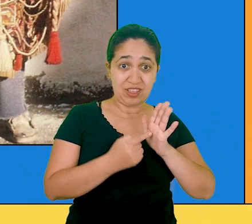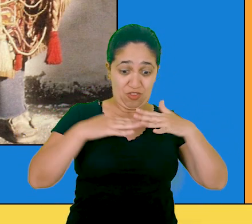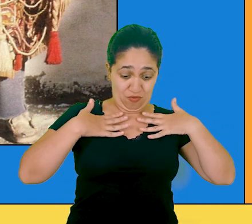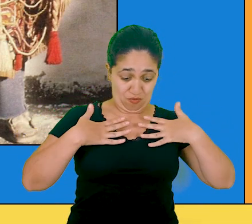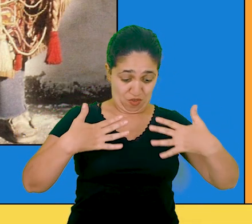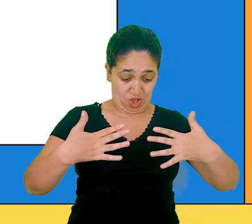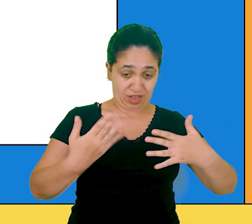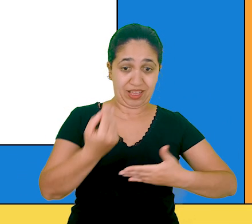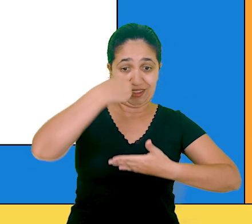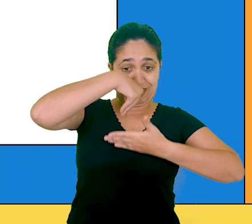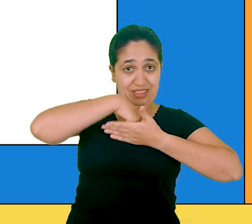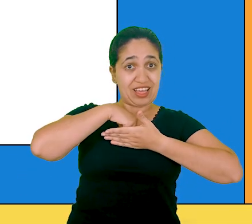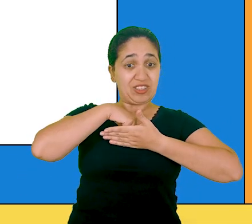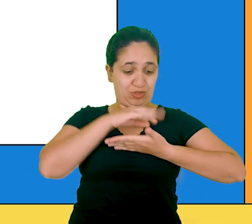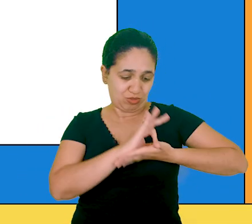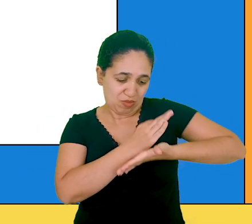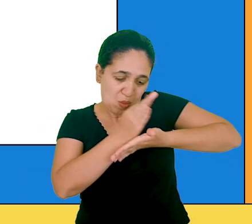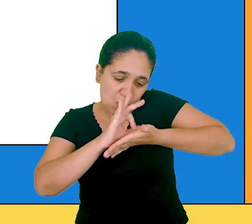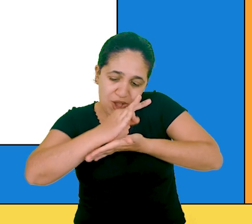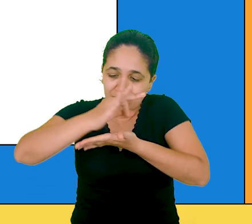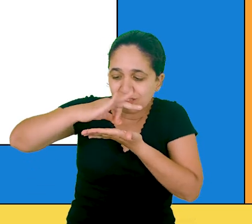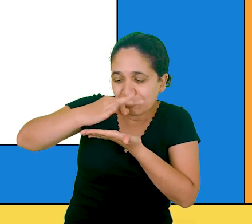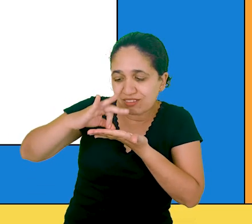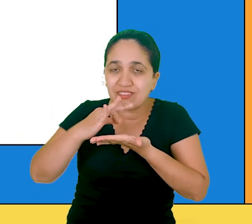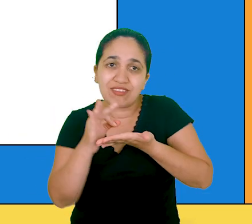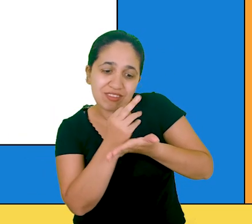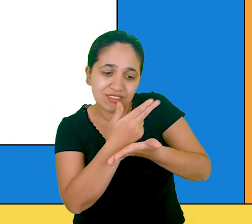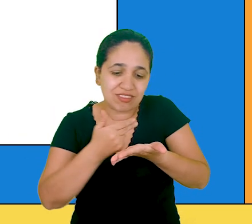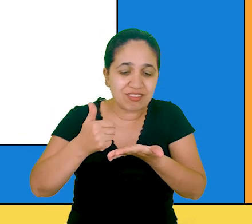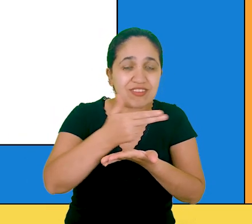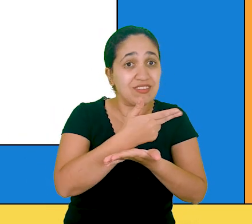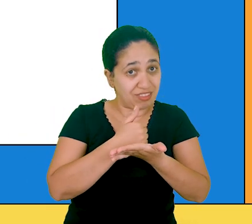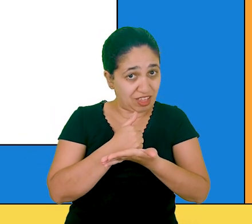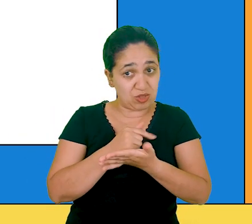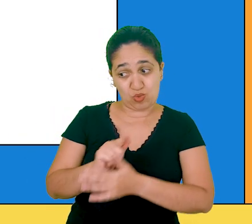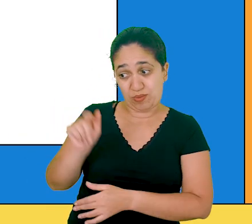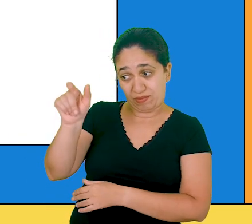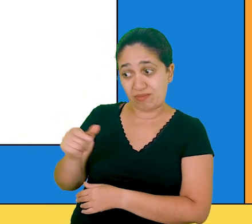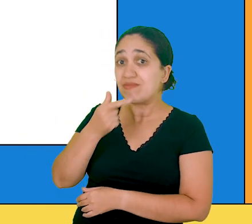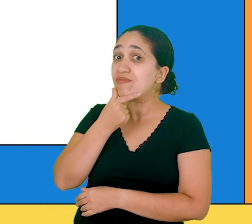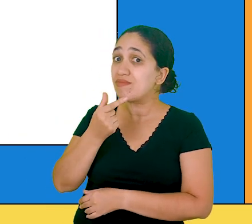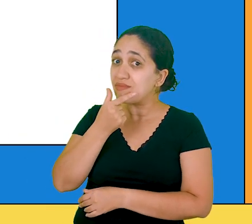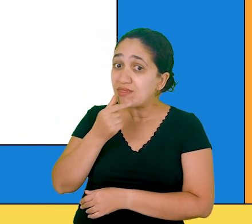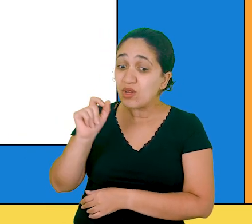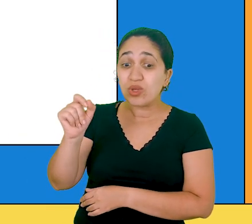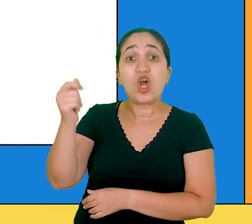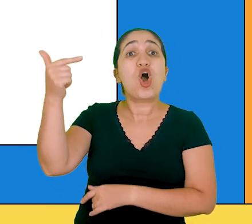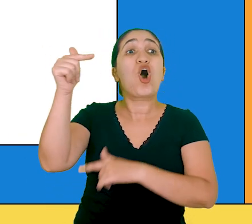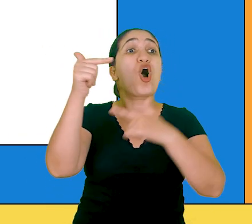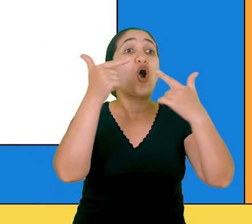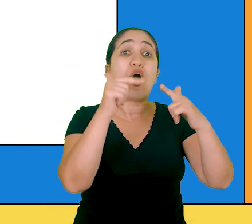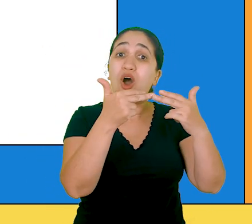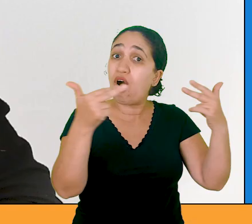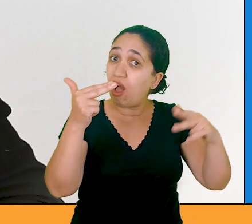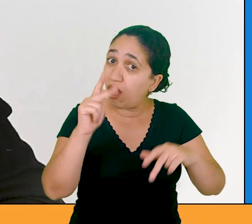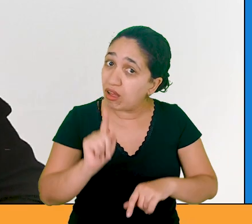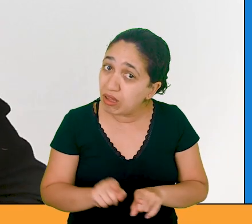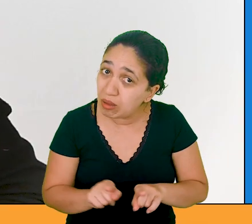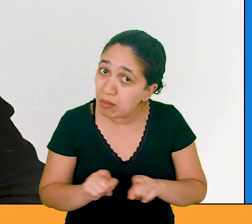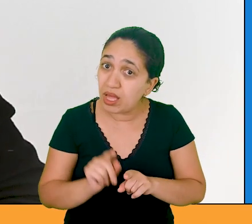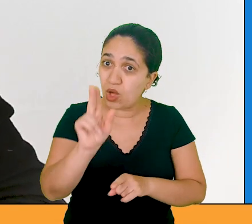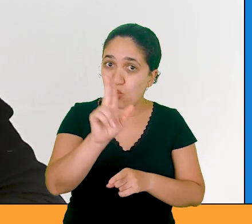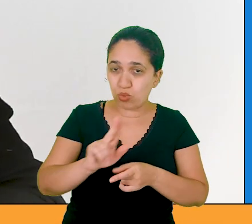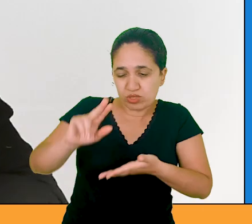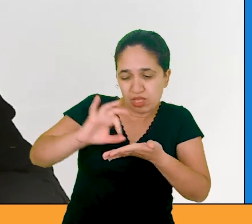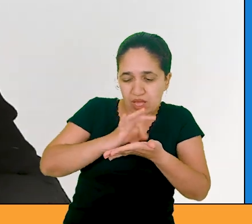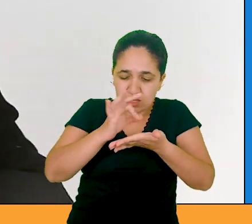cabelos pretos usa o manto. Em uma foto colorida, um manto branco com inscrições azuis. Ele tem outros trabalhos que envolvem bordados. Em